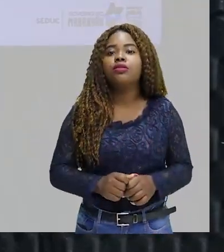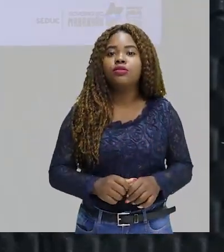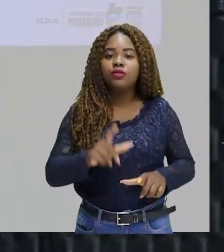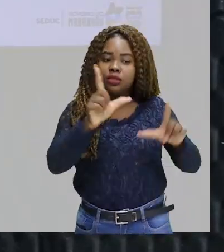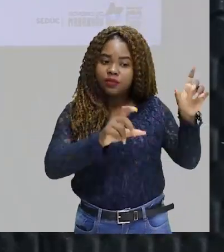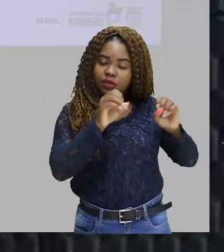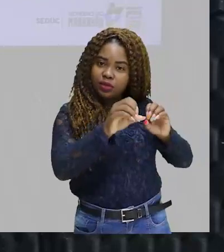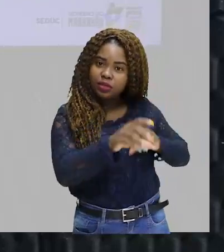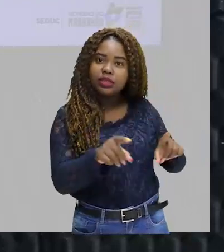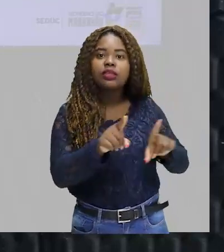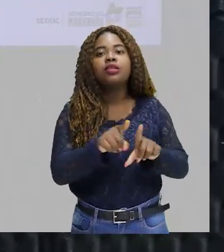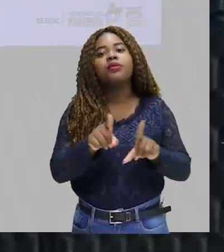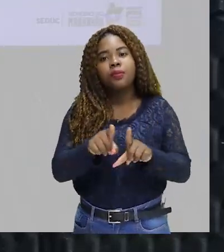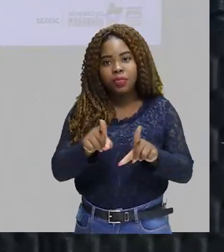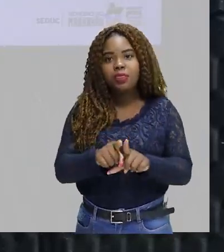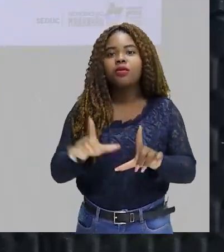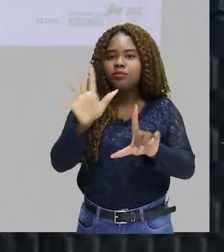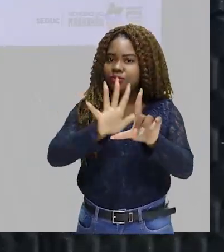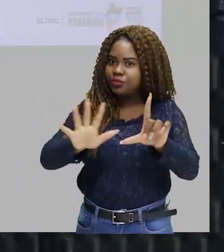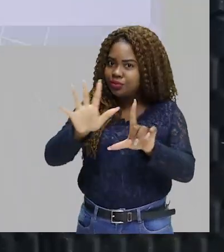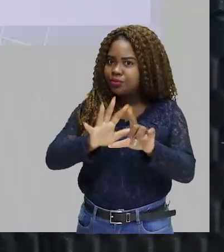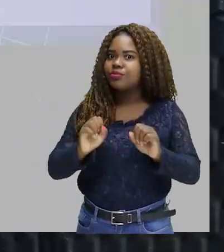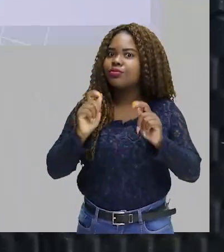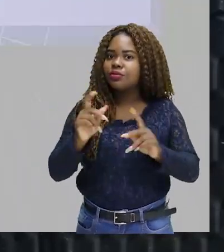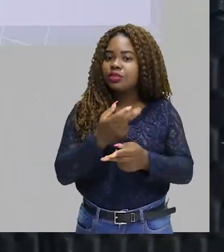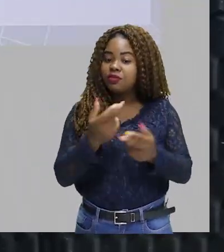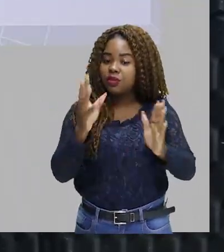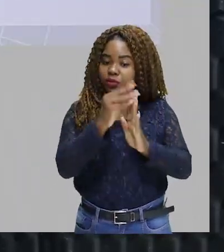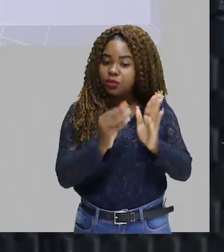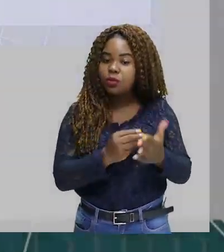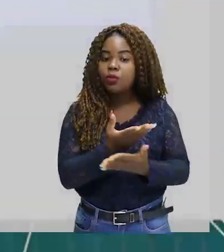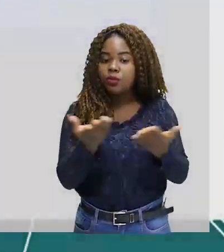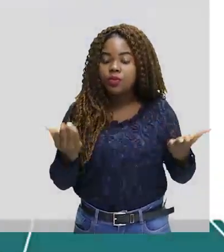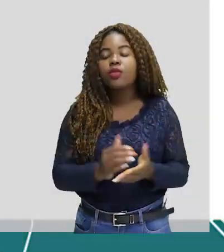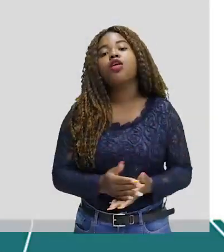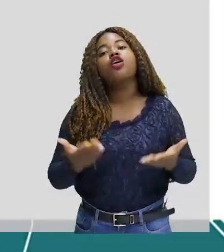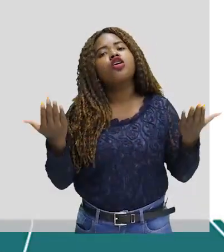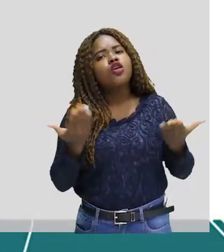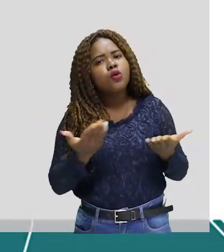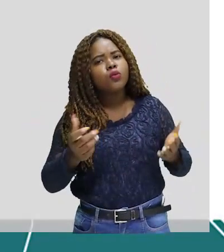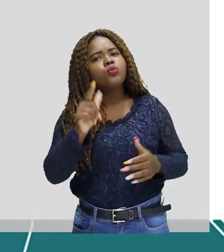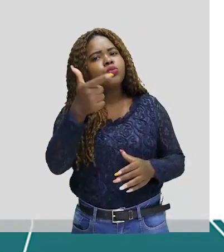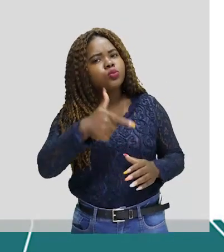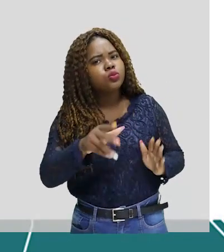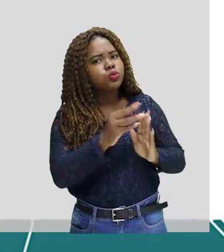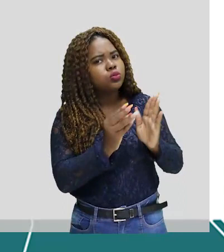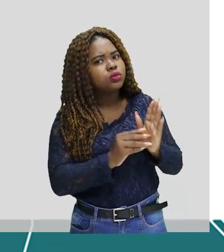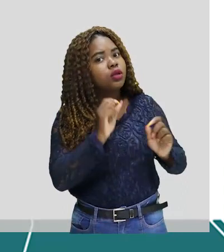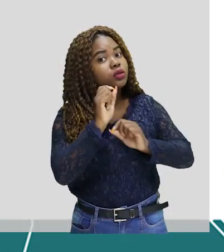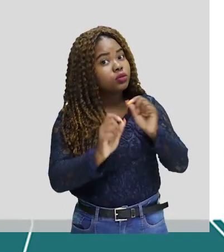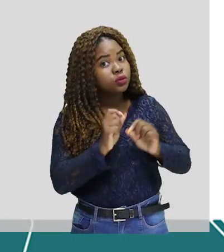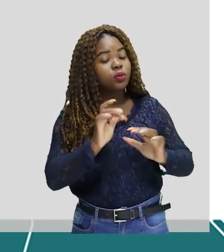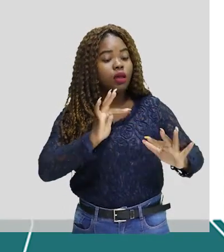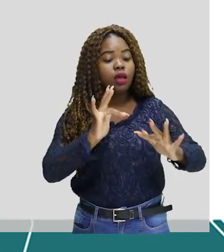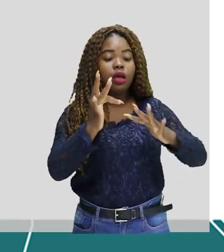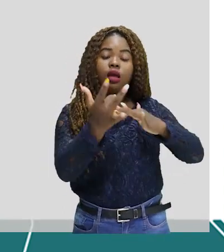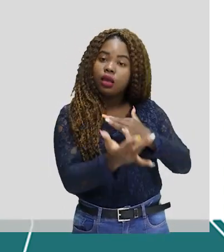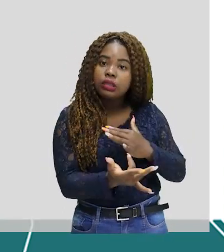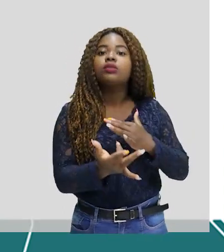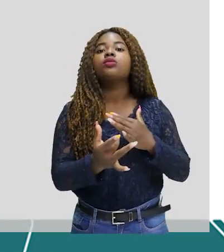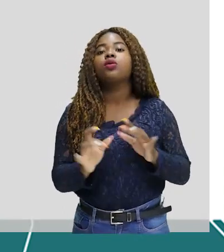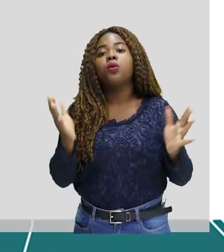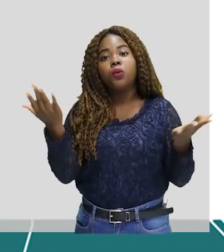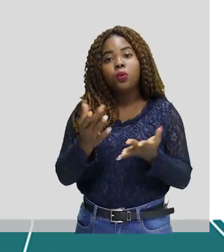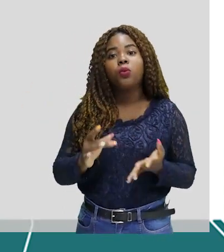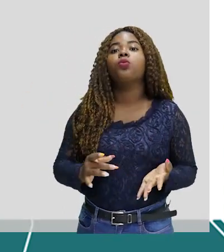portal do estudante que tem muito conteúdo para vocês. E na aula de hoje vamos continuar falando sobre redes sociais. Hoje especificamente